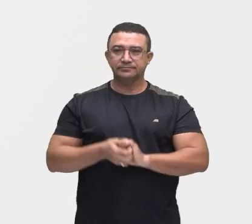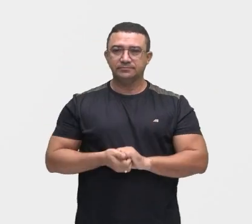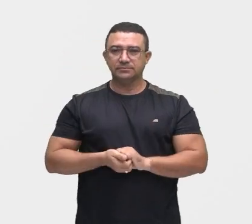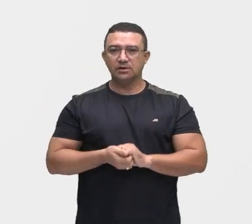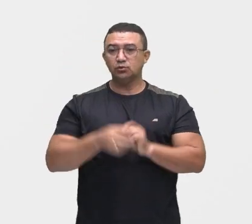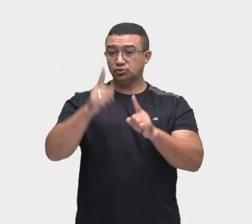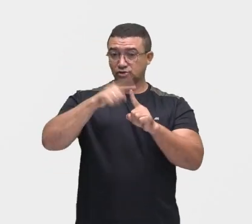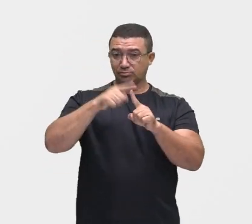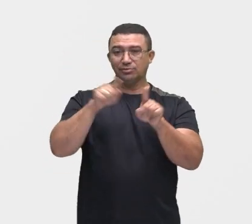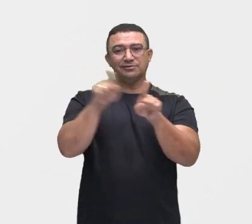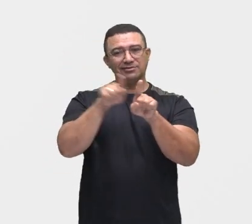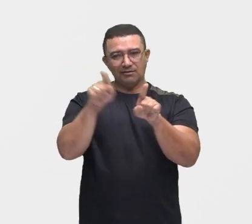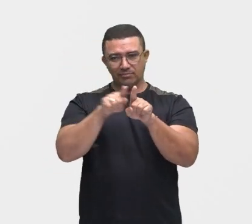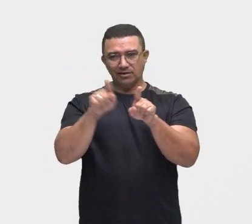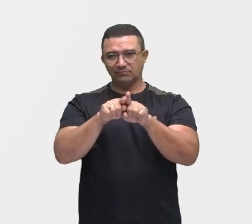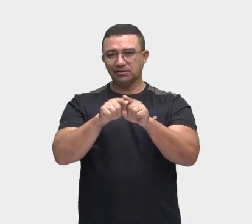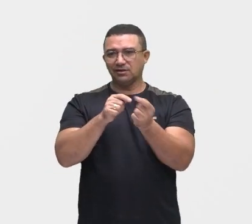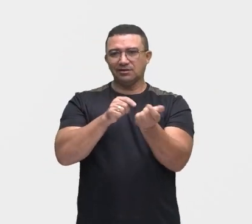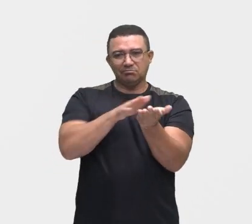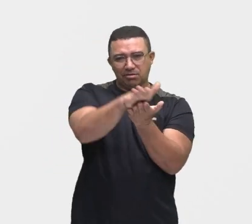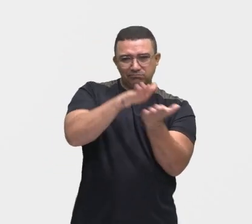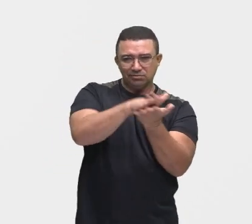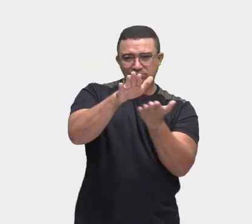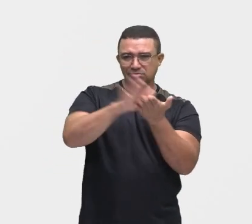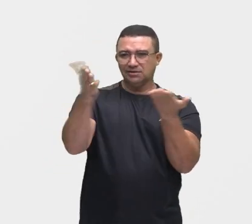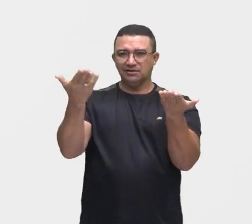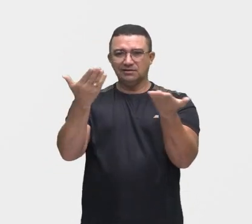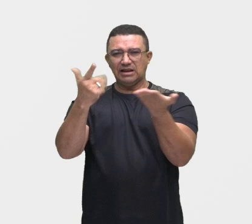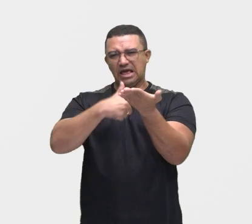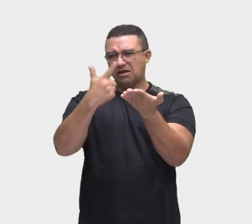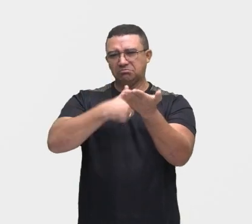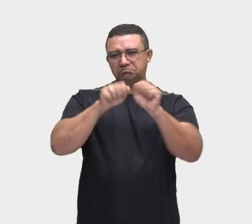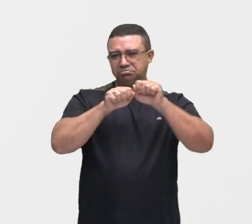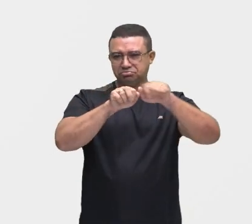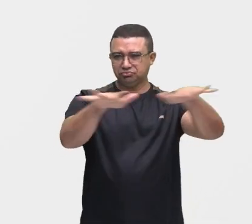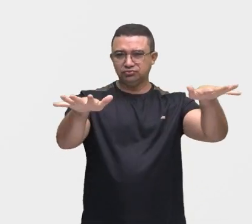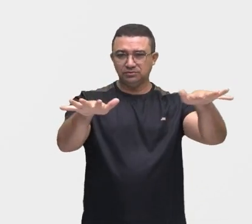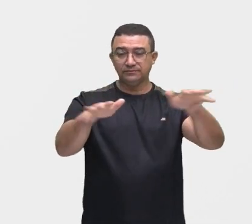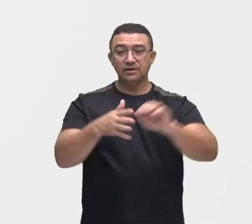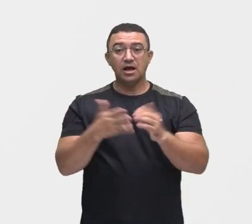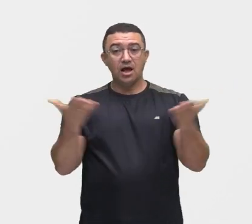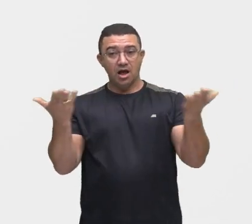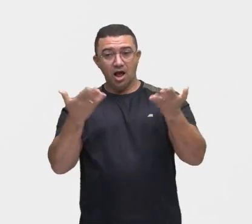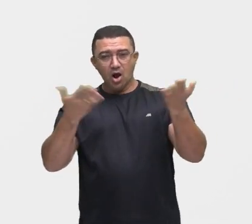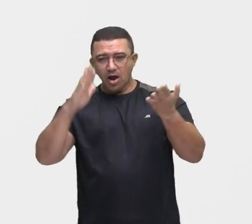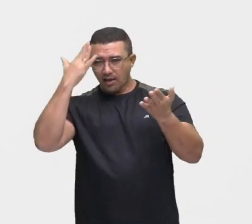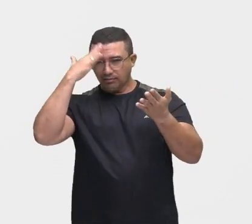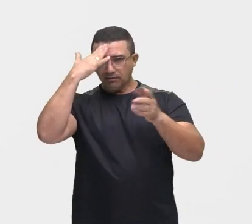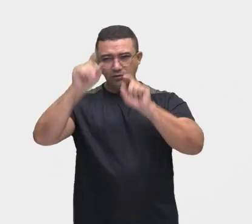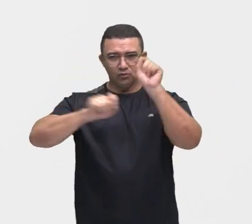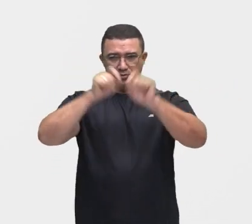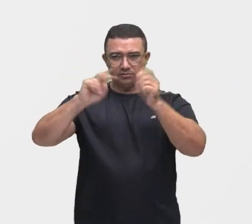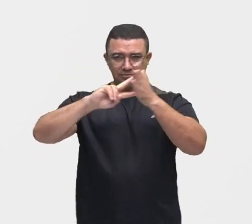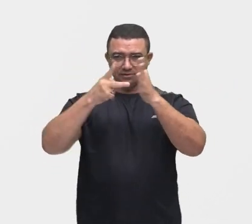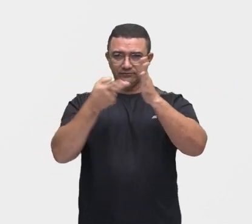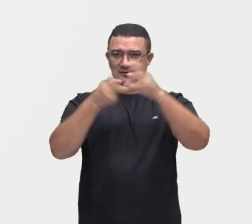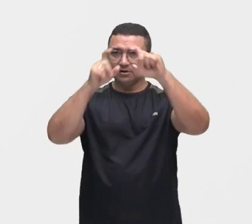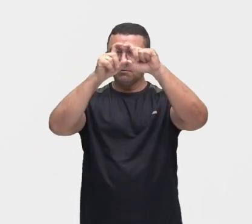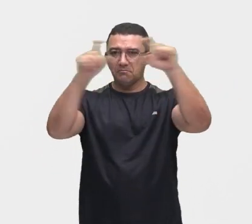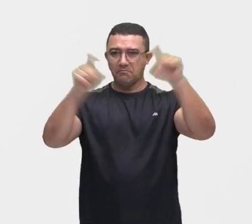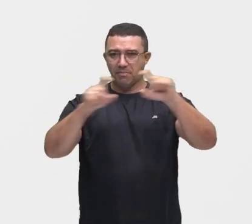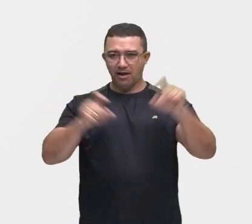tipos de publicações. Então, nós temos aí o parágrafo. Agora que você entendeu em que consiste o parágrafo, que é